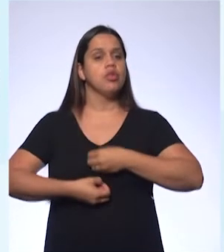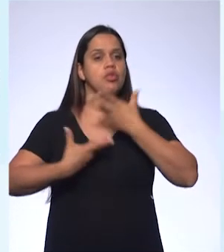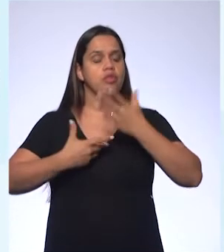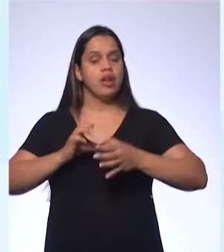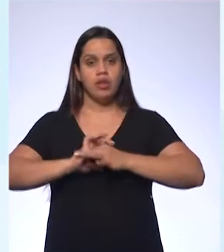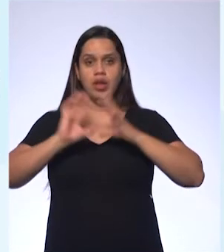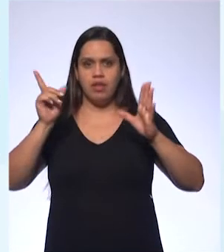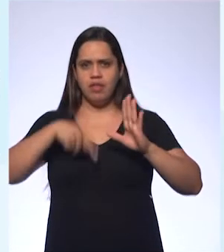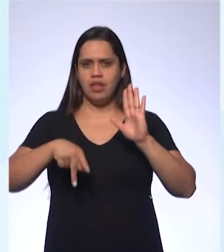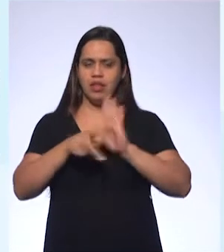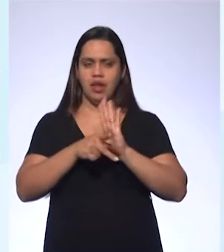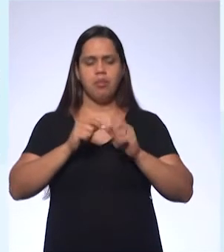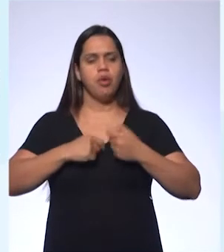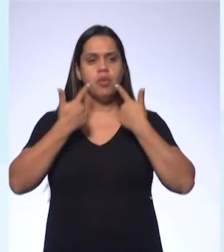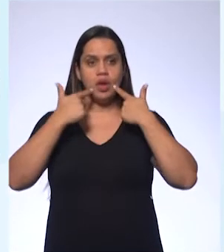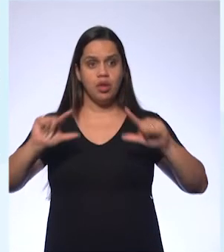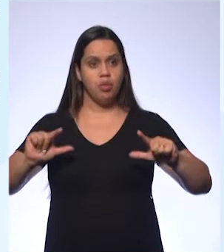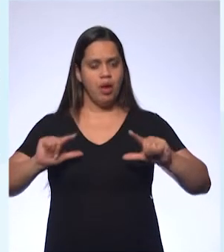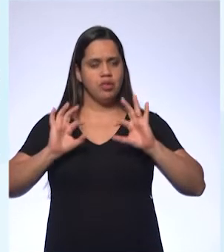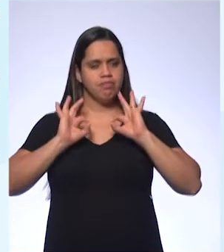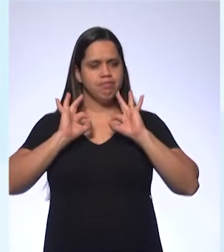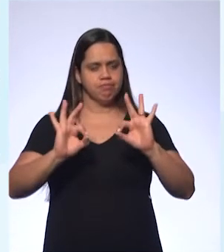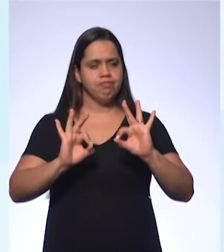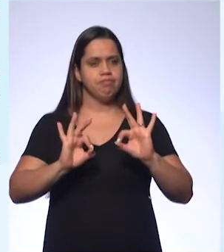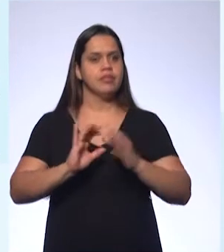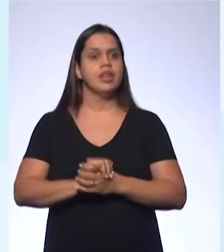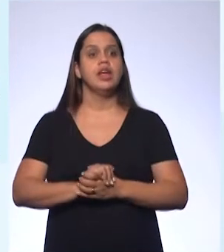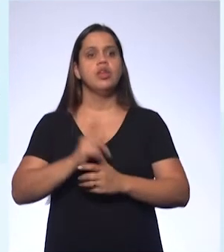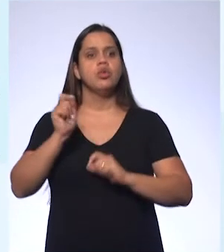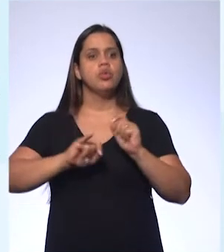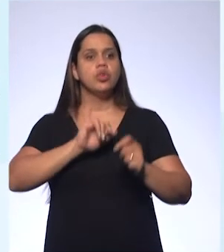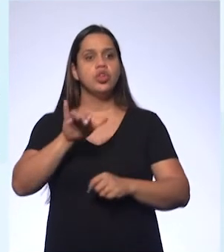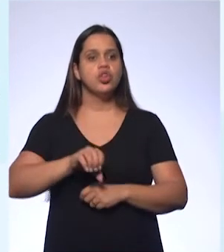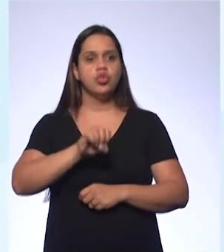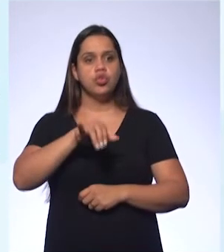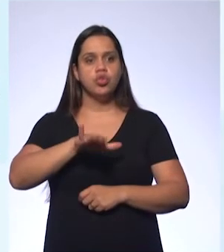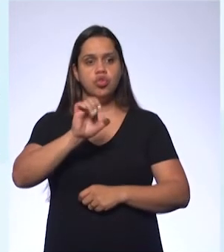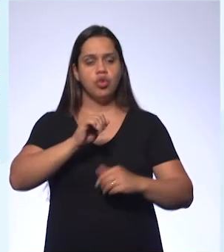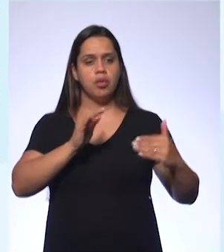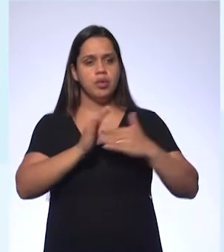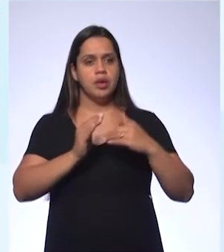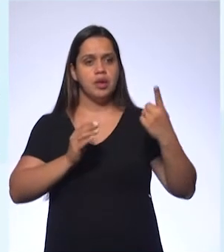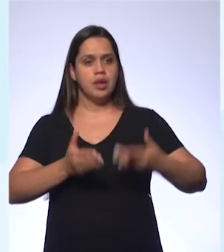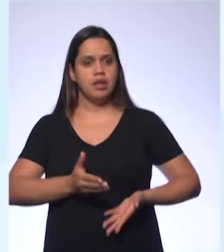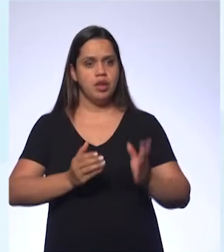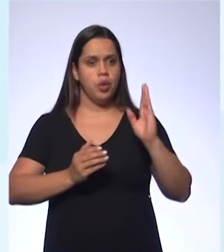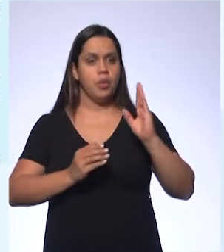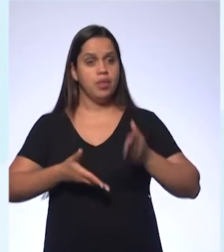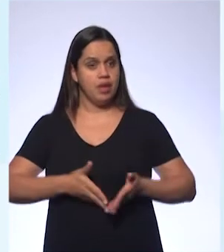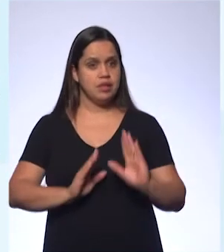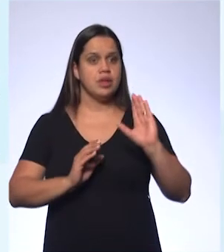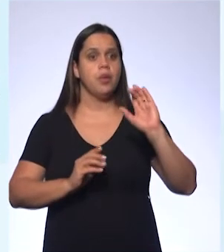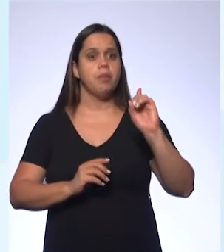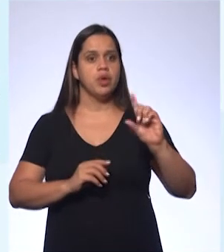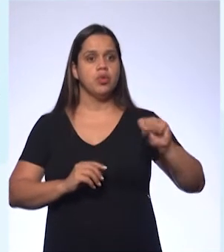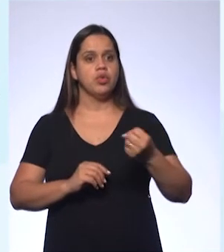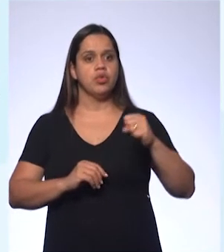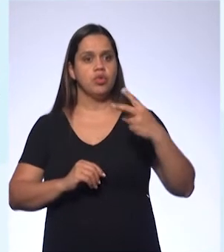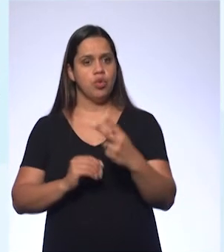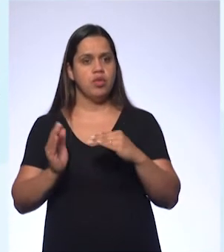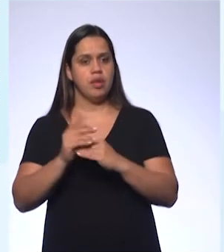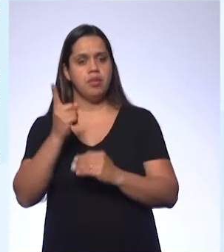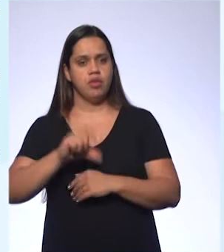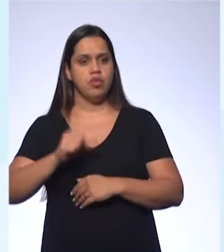linguagem enxuta e sintética. James Joyce, 1882-1941, isolava termos da narrativa para que o